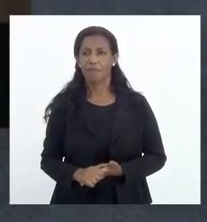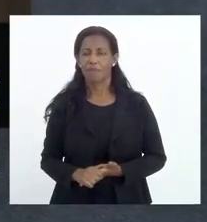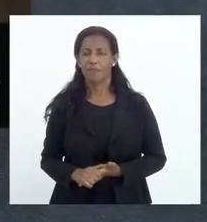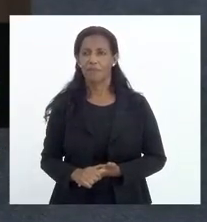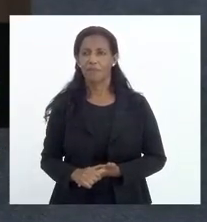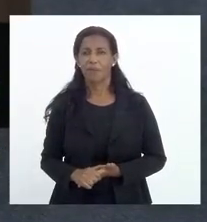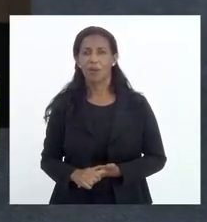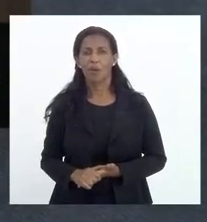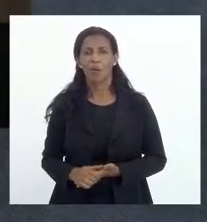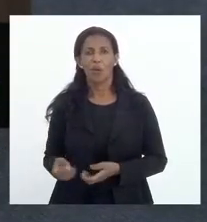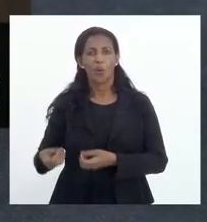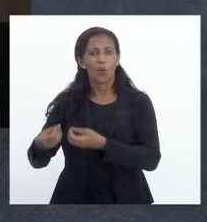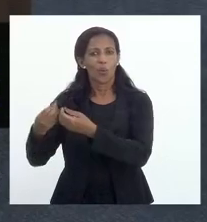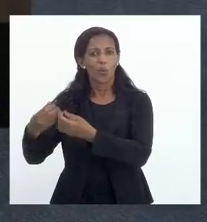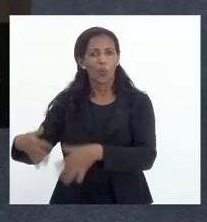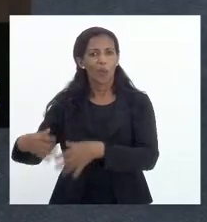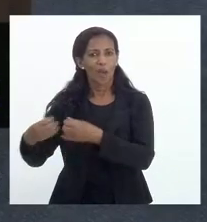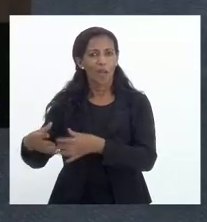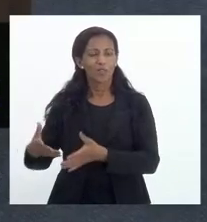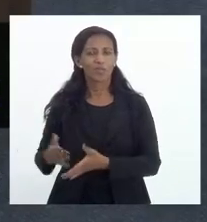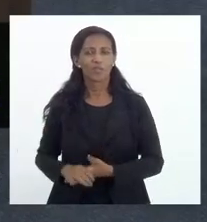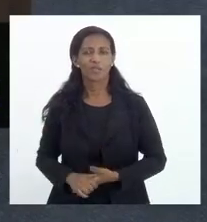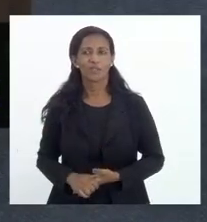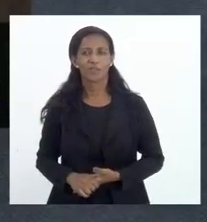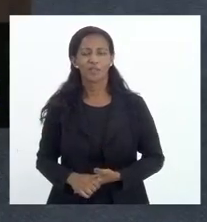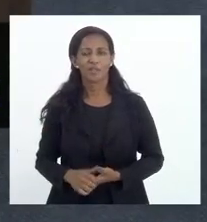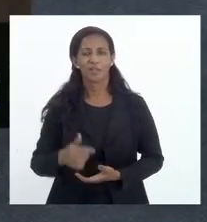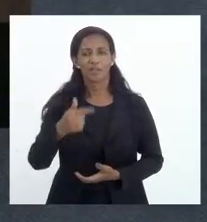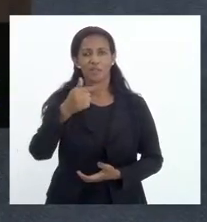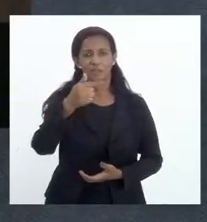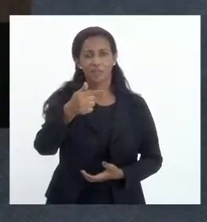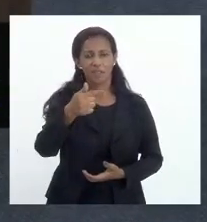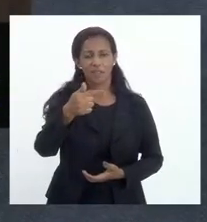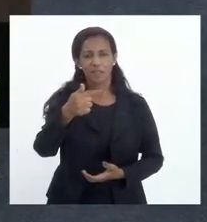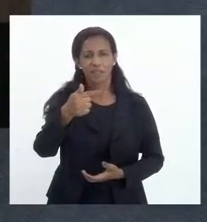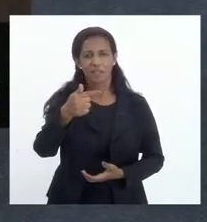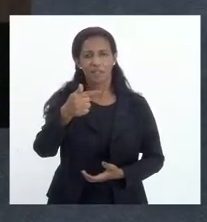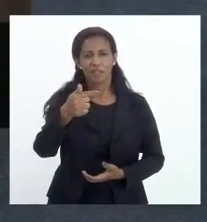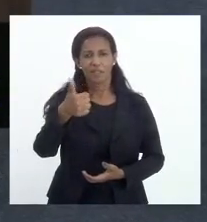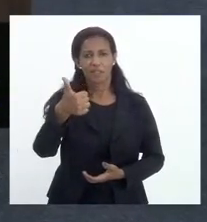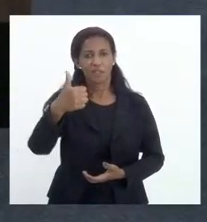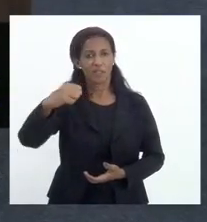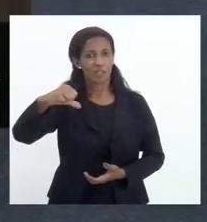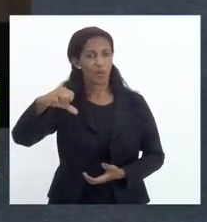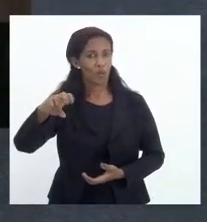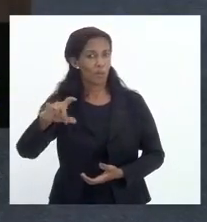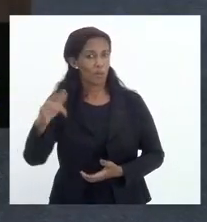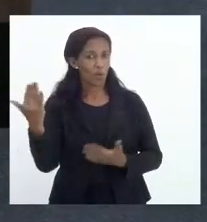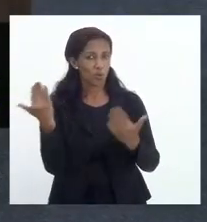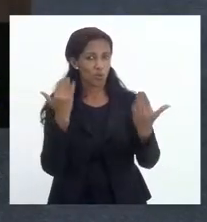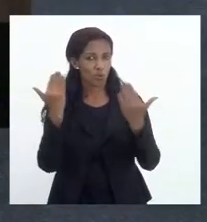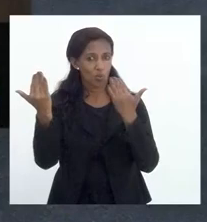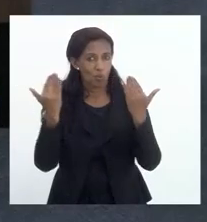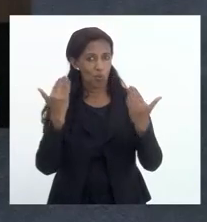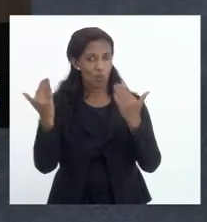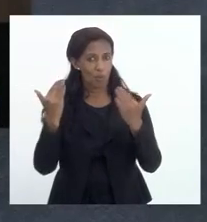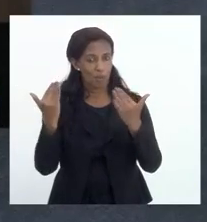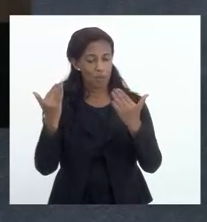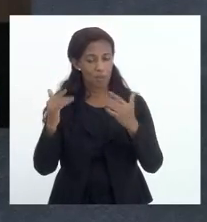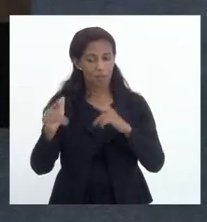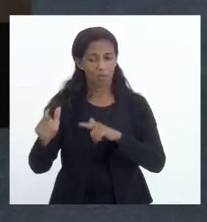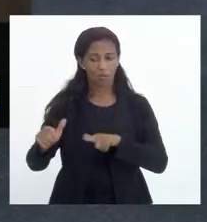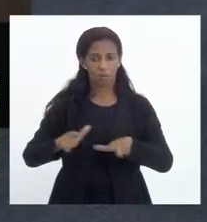o gasto pessoal e encargos sociais da CEAP, 719 milhões. Compara-se o número de